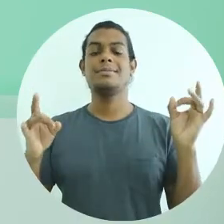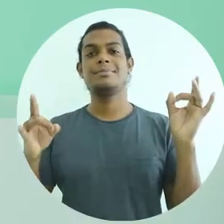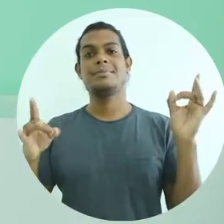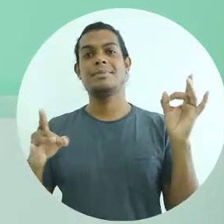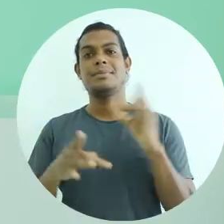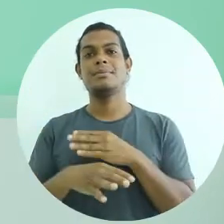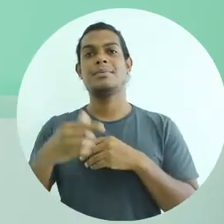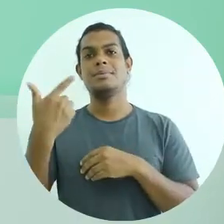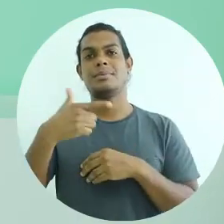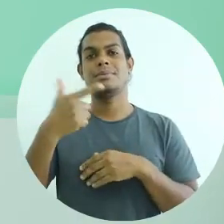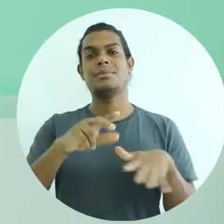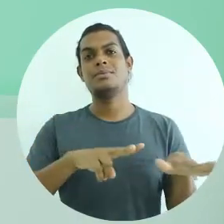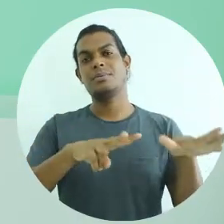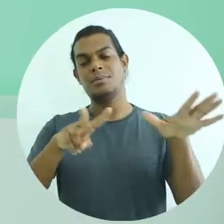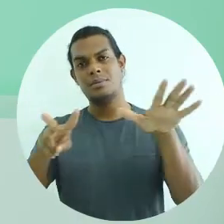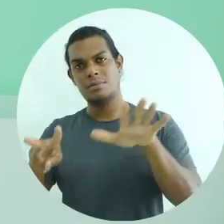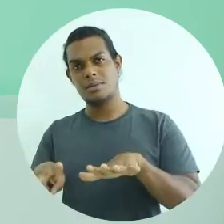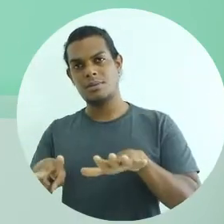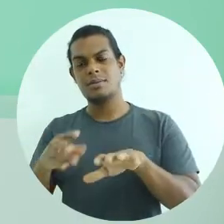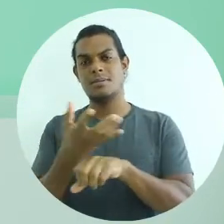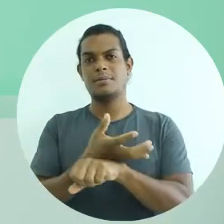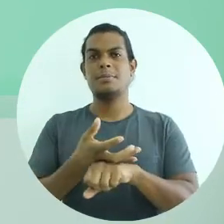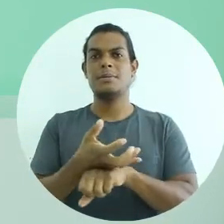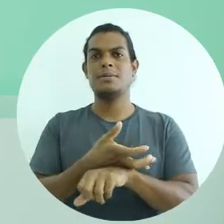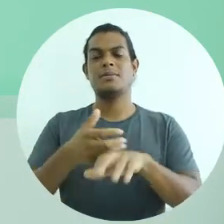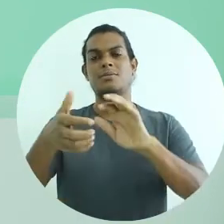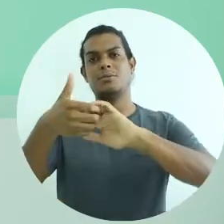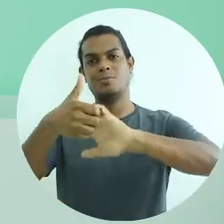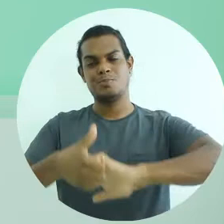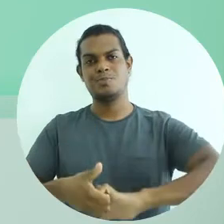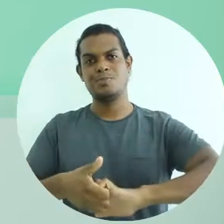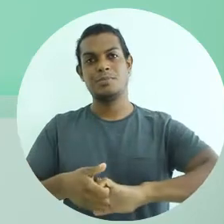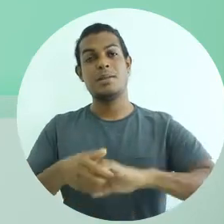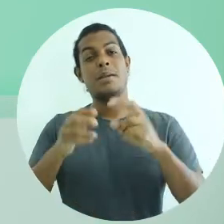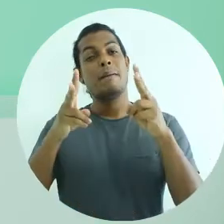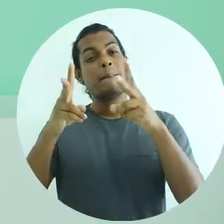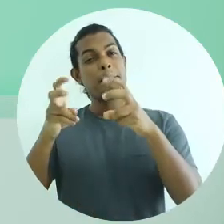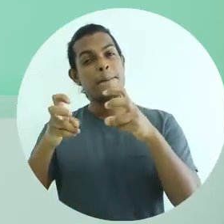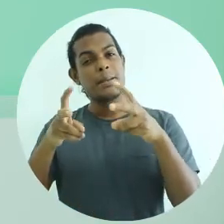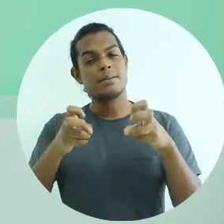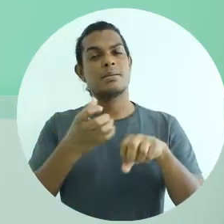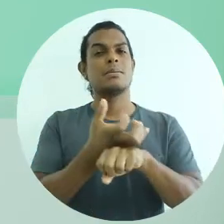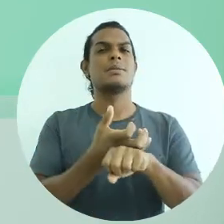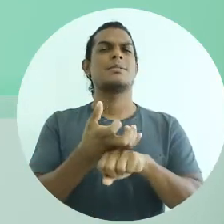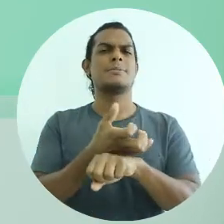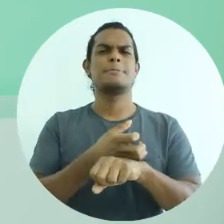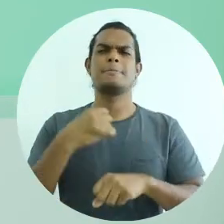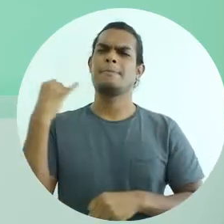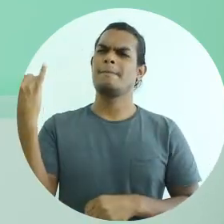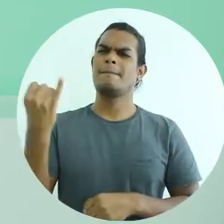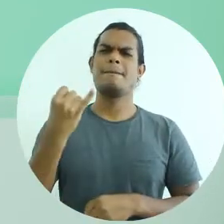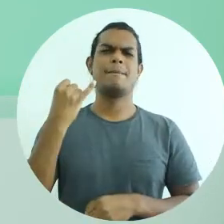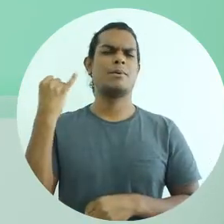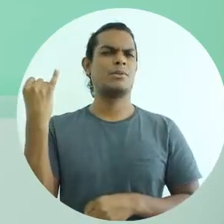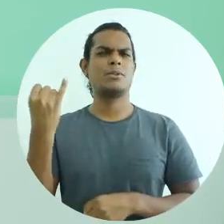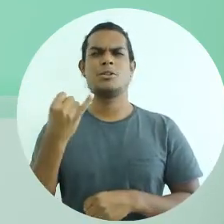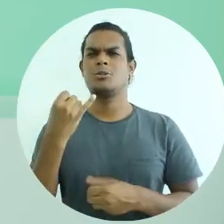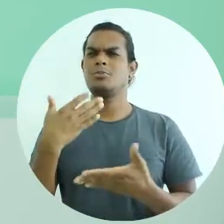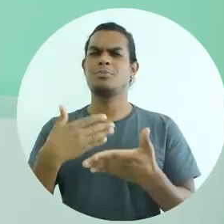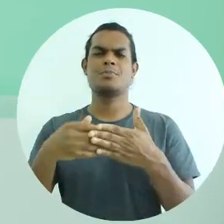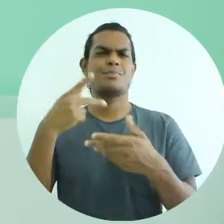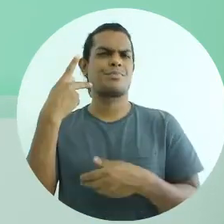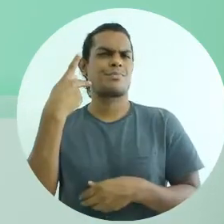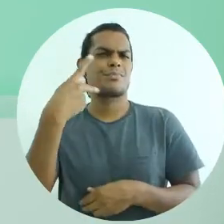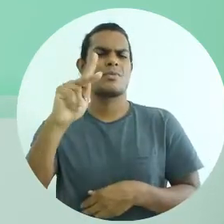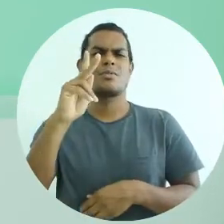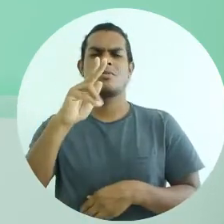segunda semana, com a disciplina qualidade. Observe que ela é uma disciplina muito importante para qualquer âmbito da sua vida. Você,